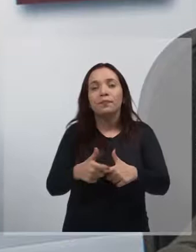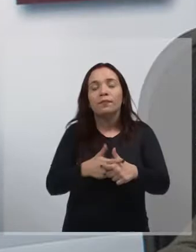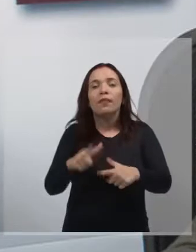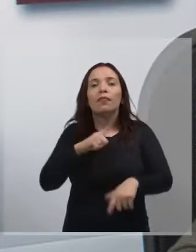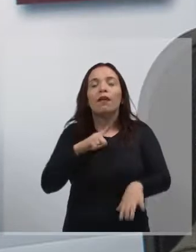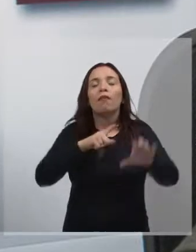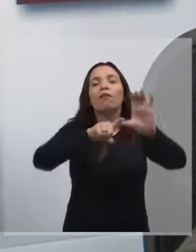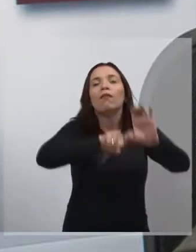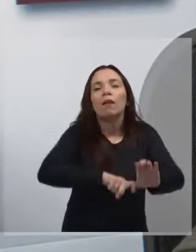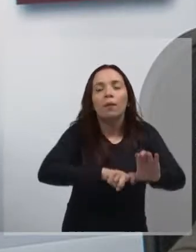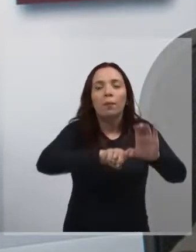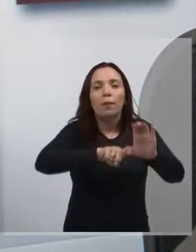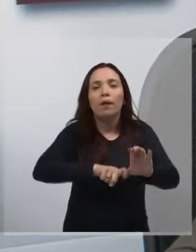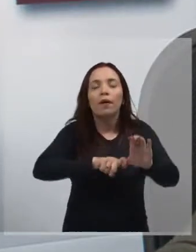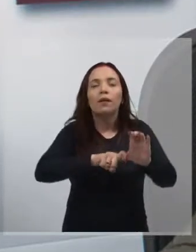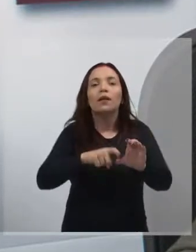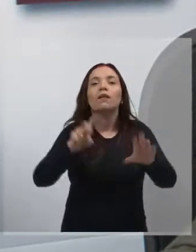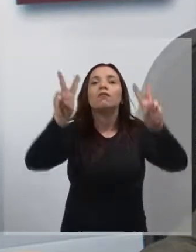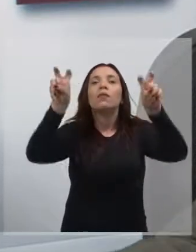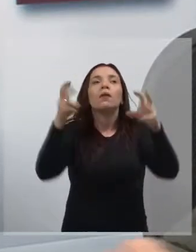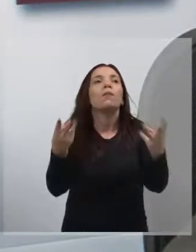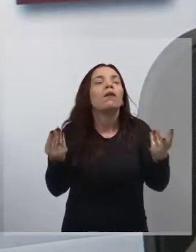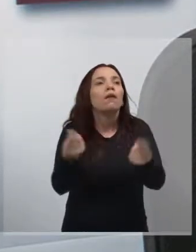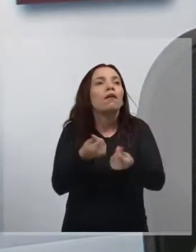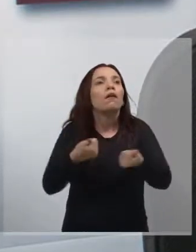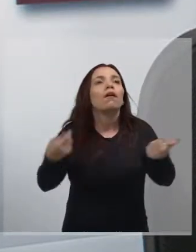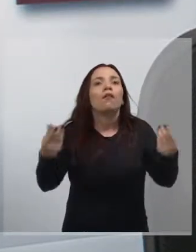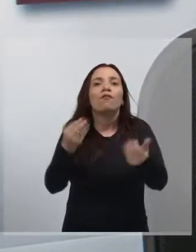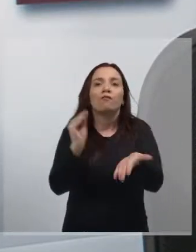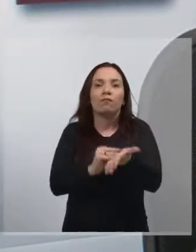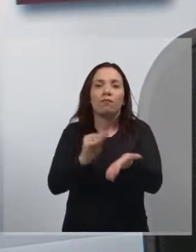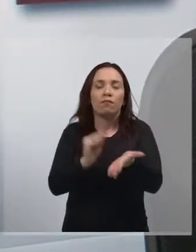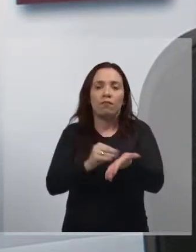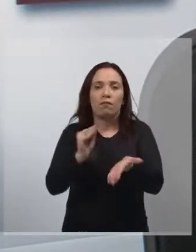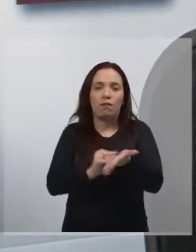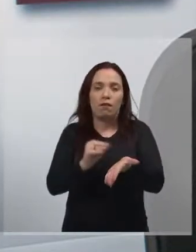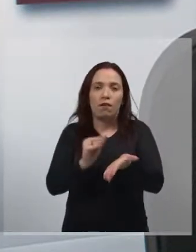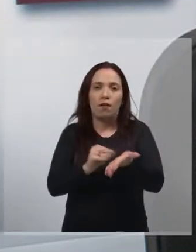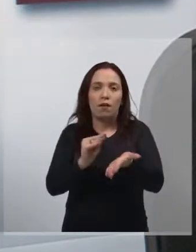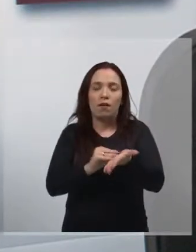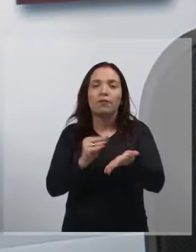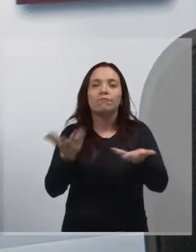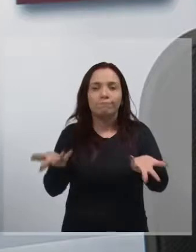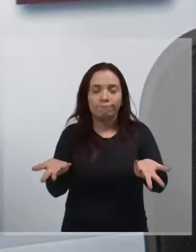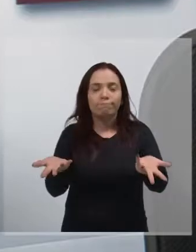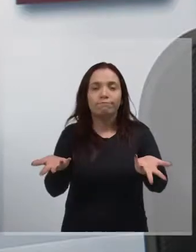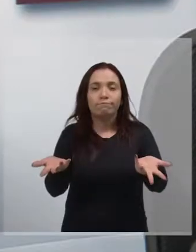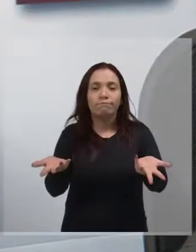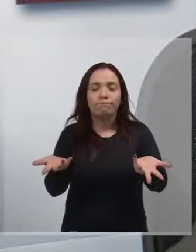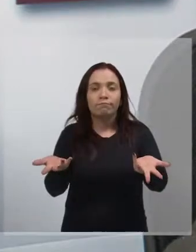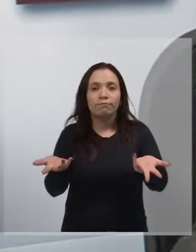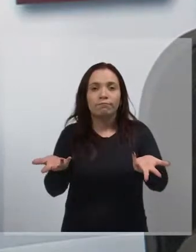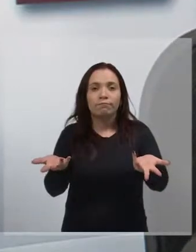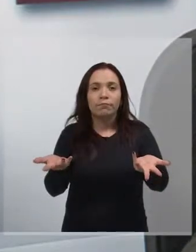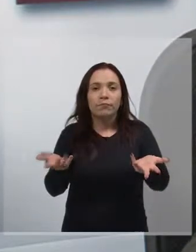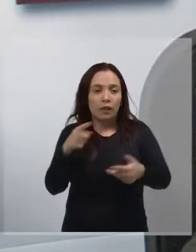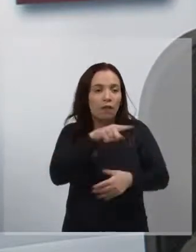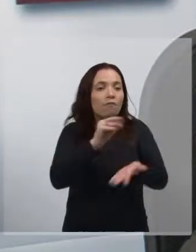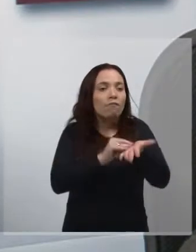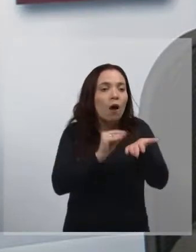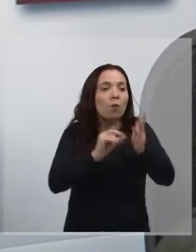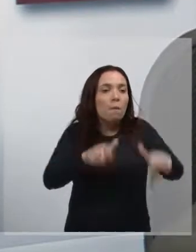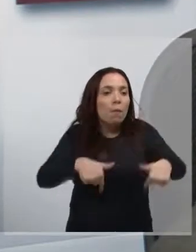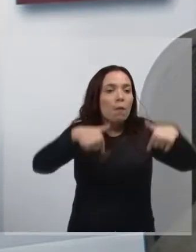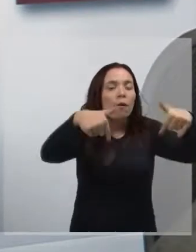pauta, às vezes artificial, criada pela imprensa, né, na qual ela é encaixada. Não que ela produza,